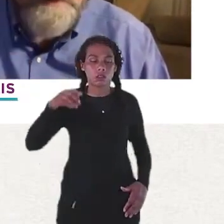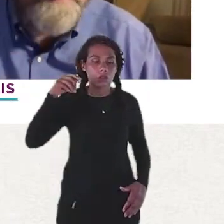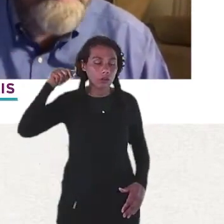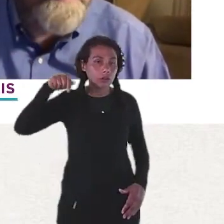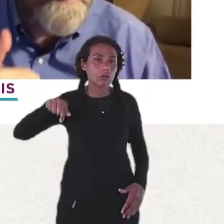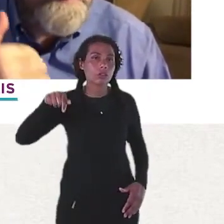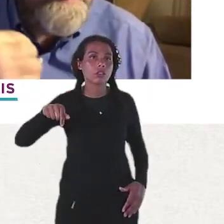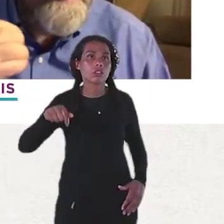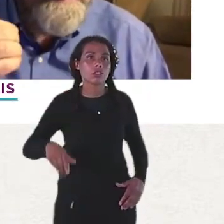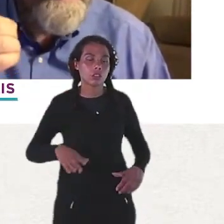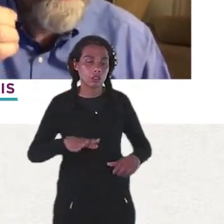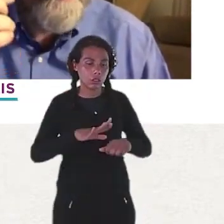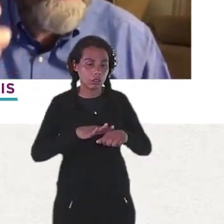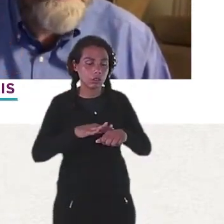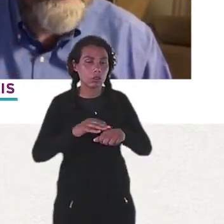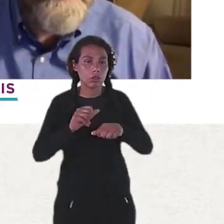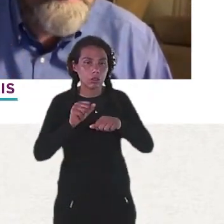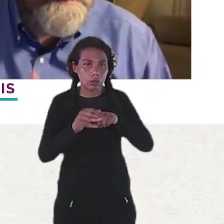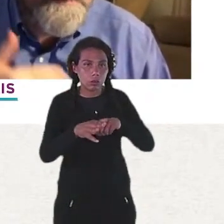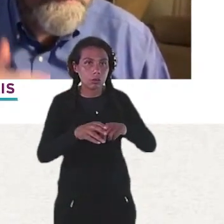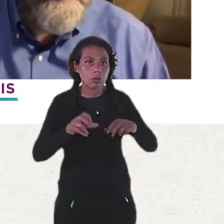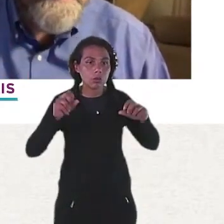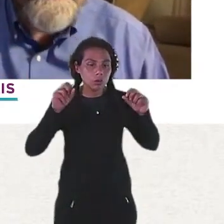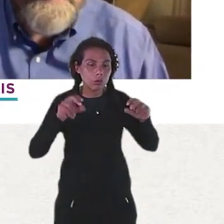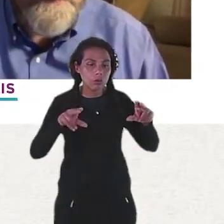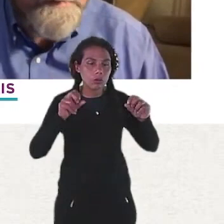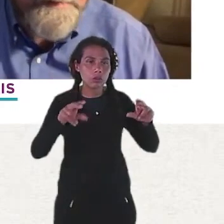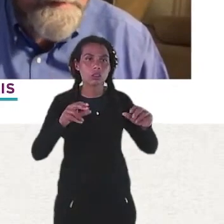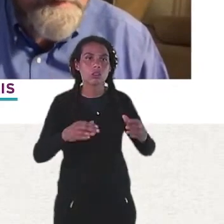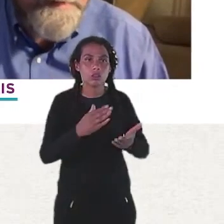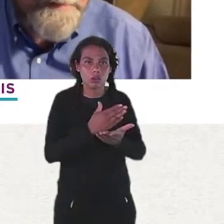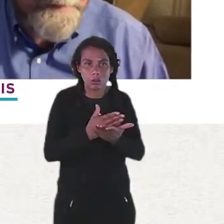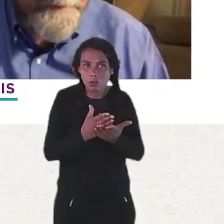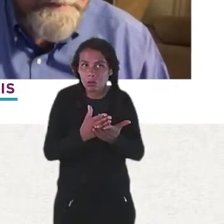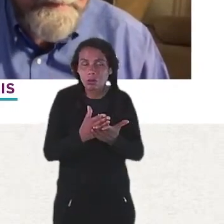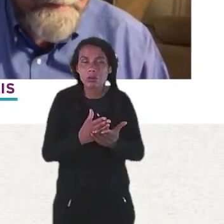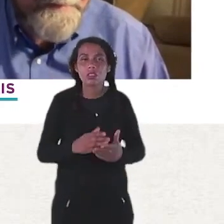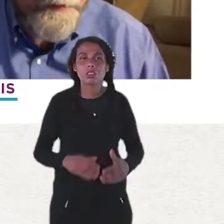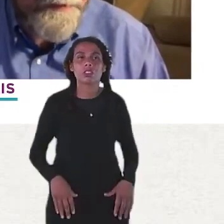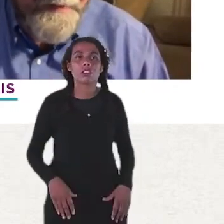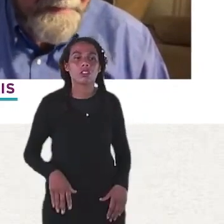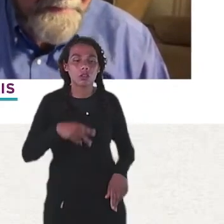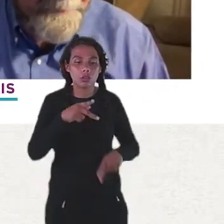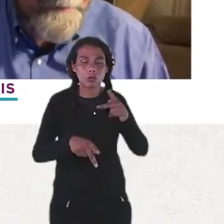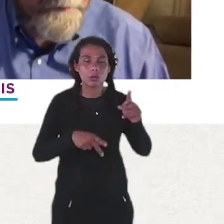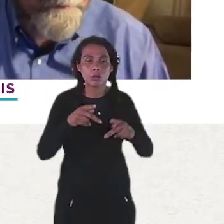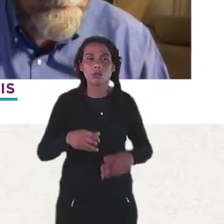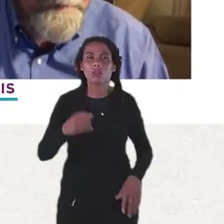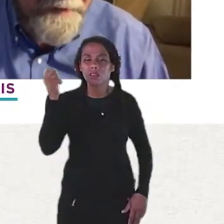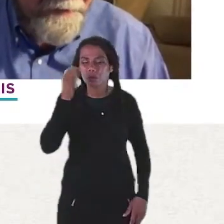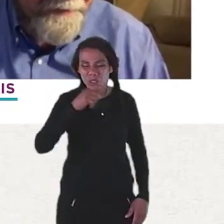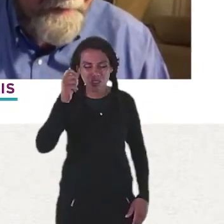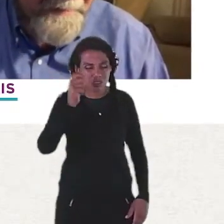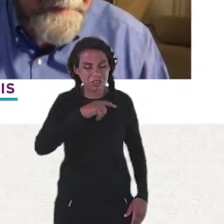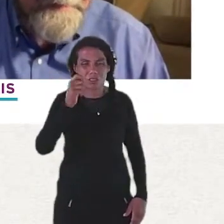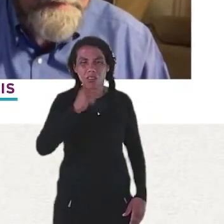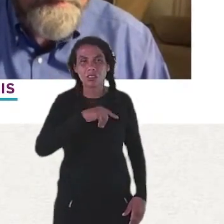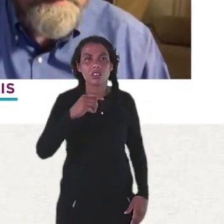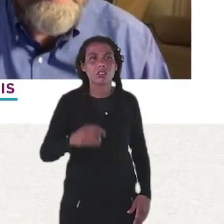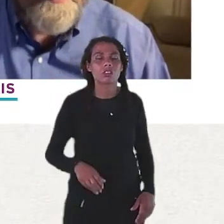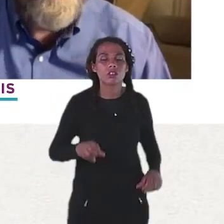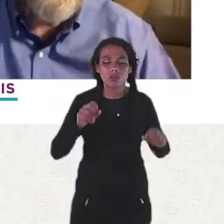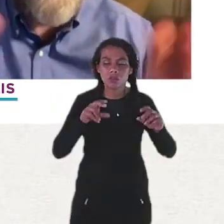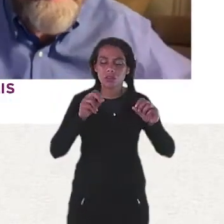precoce, cloroquina, é só uma gripezinha, sendo disseminadas pelas redes sociais, pelas mídias